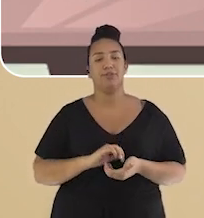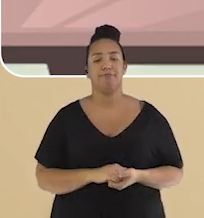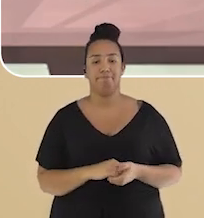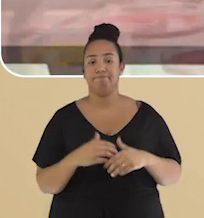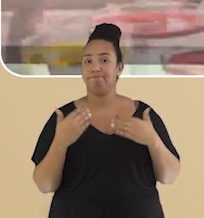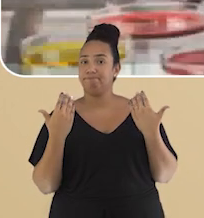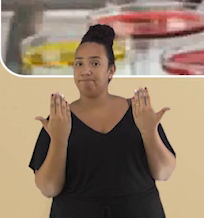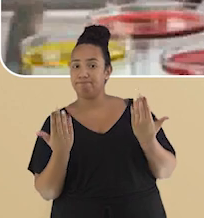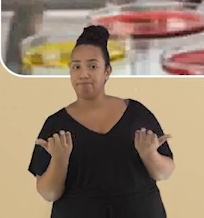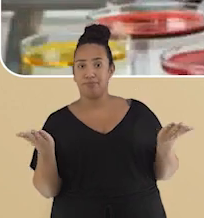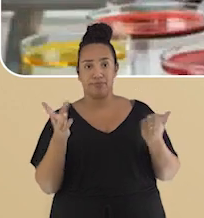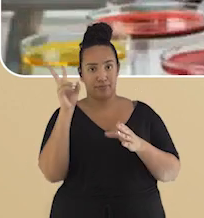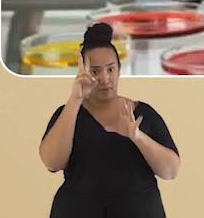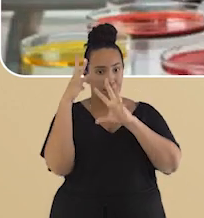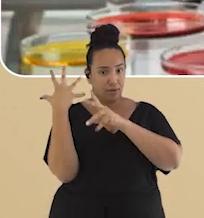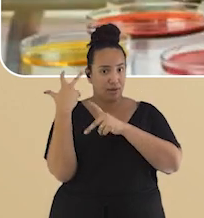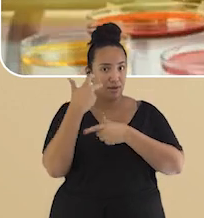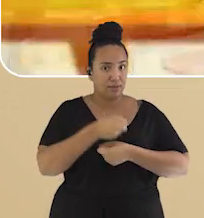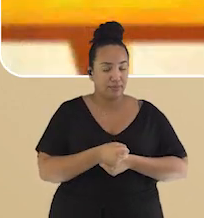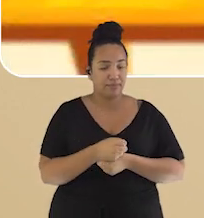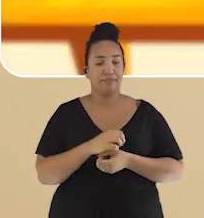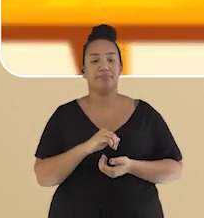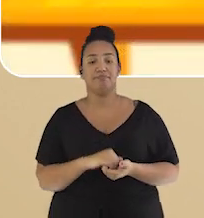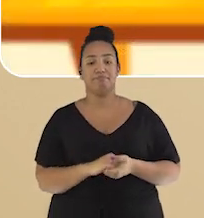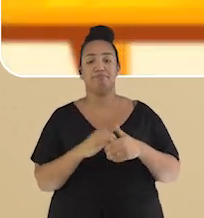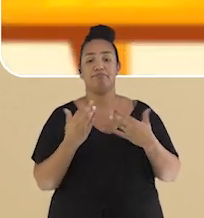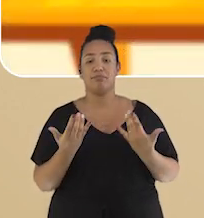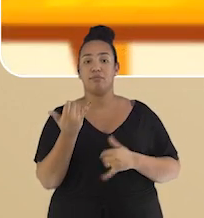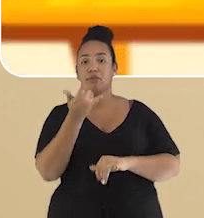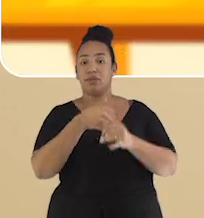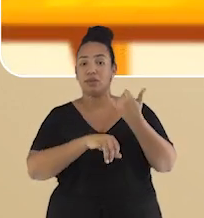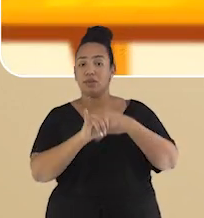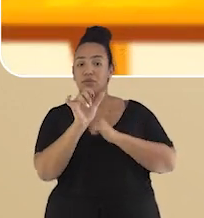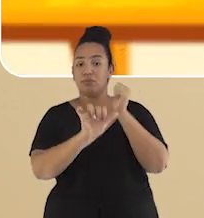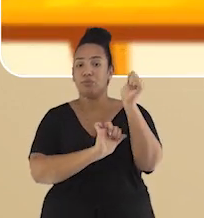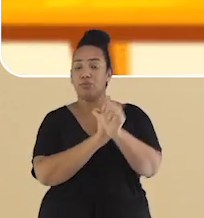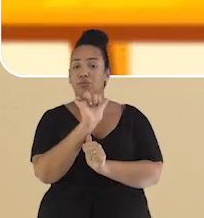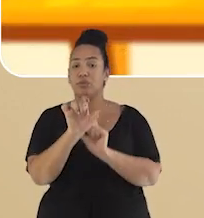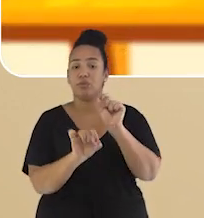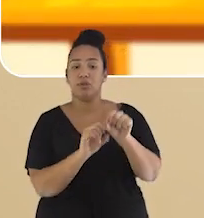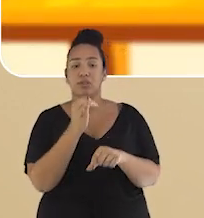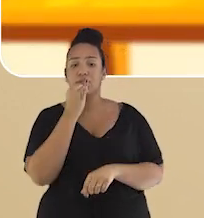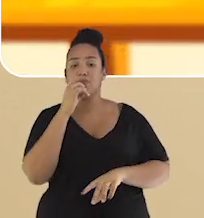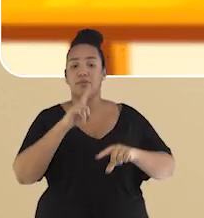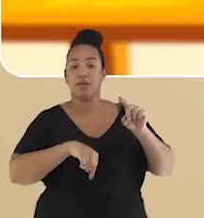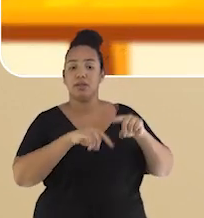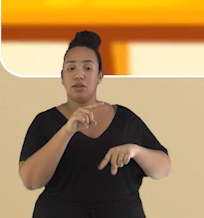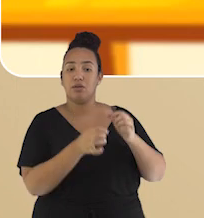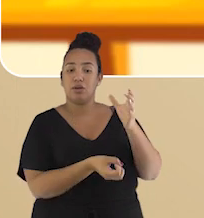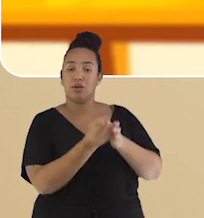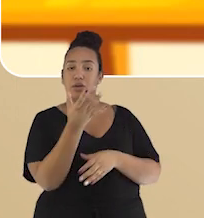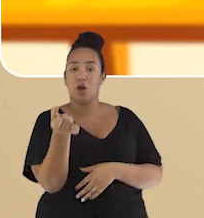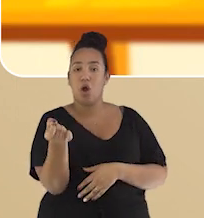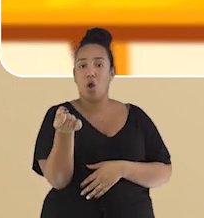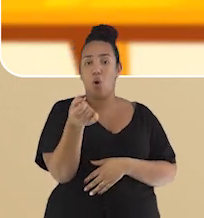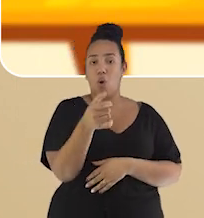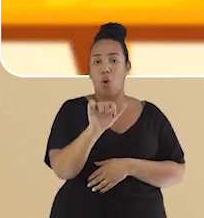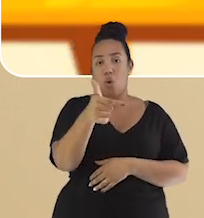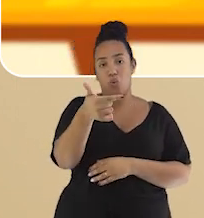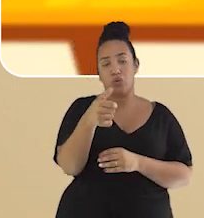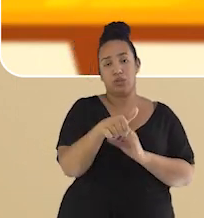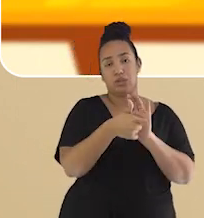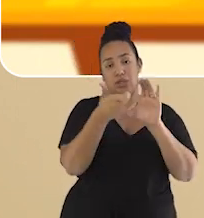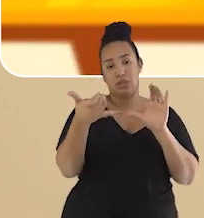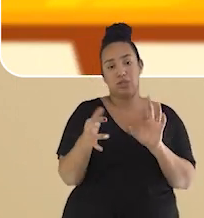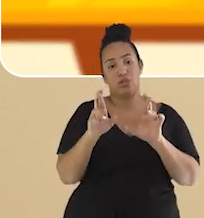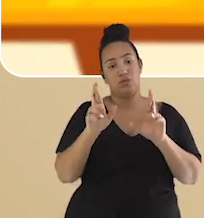iniciais. E aí, pessoal, vamos recapitular? Transformação química é quando o material se transforma em outro com características diferentes, e